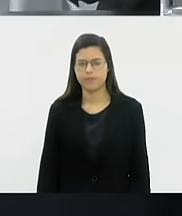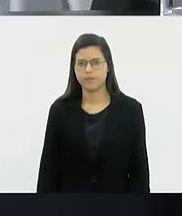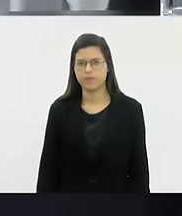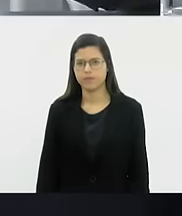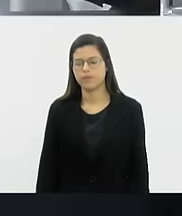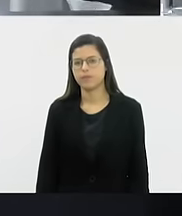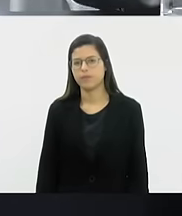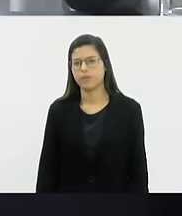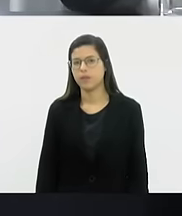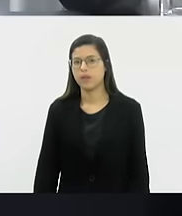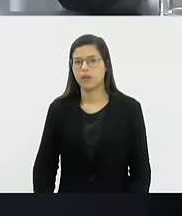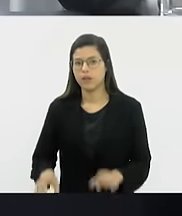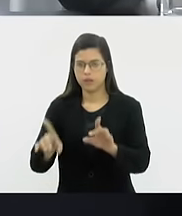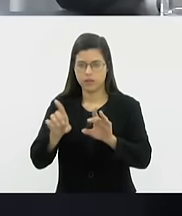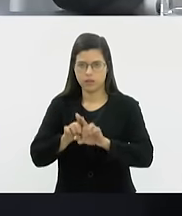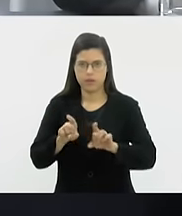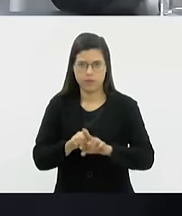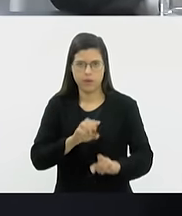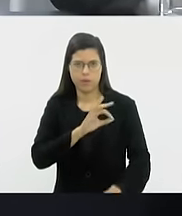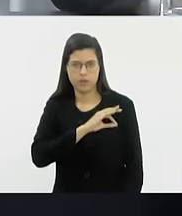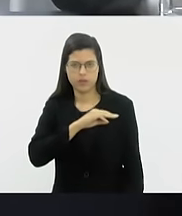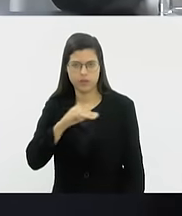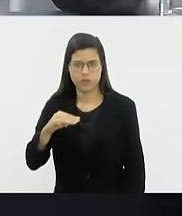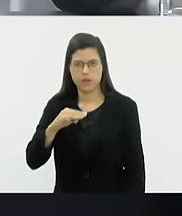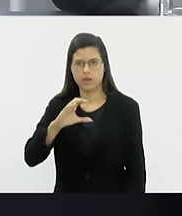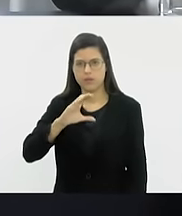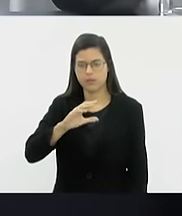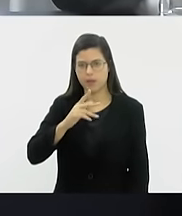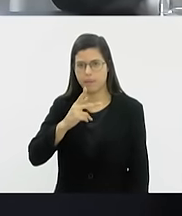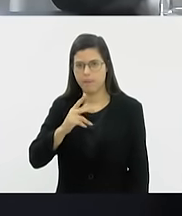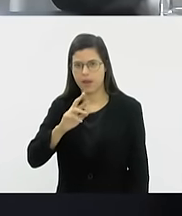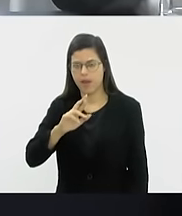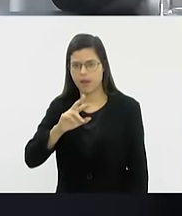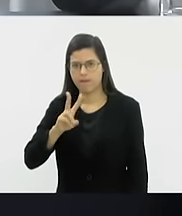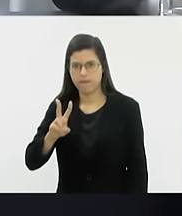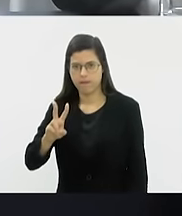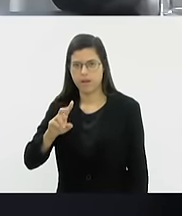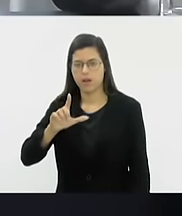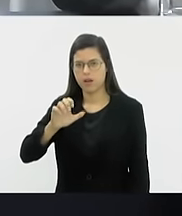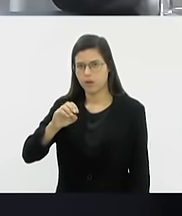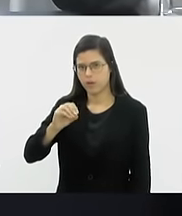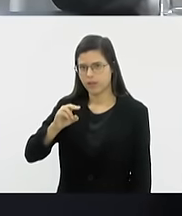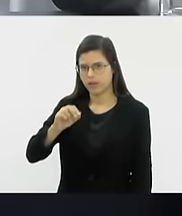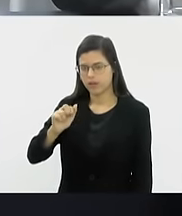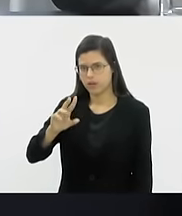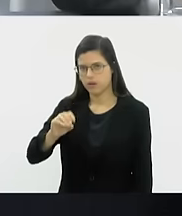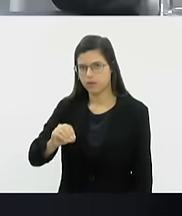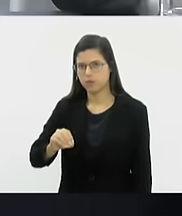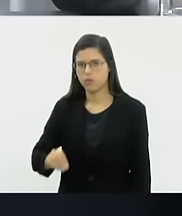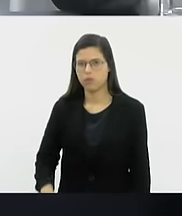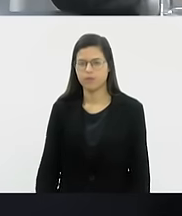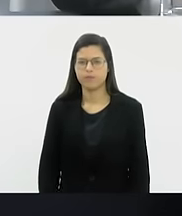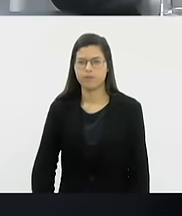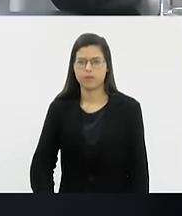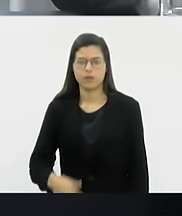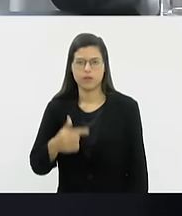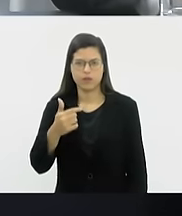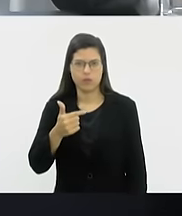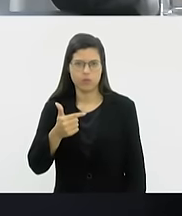e também da Polícia Militar de CPRV Leonardo Rodrigues, segundo